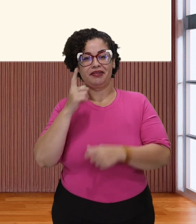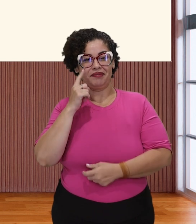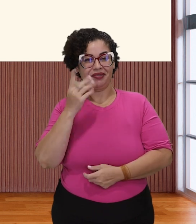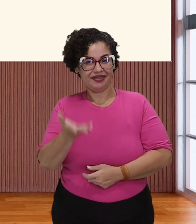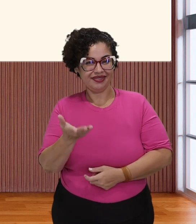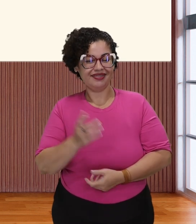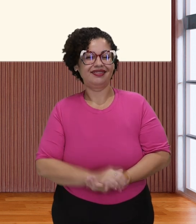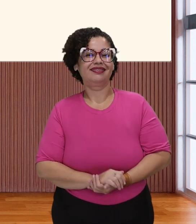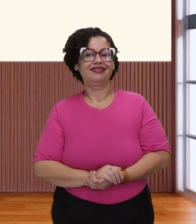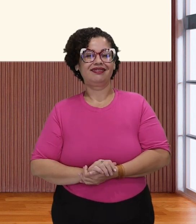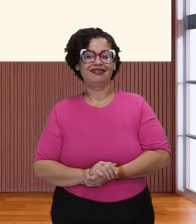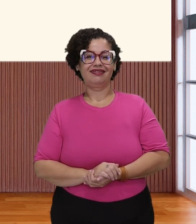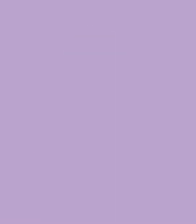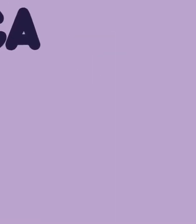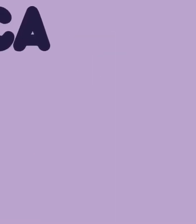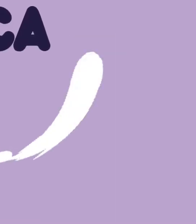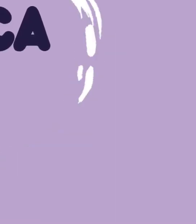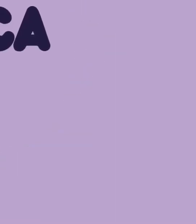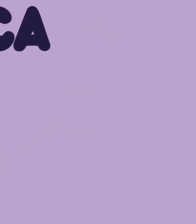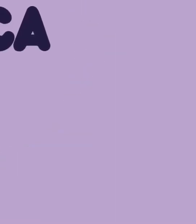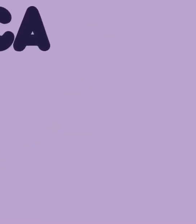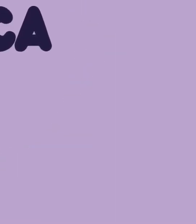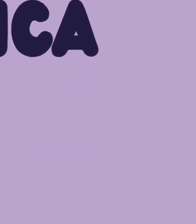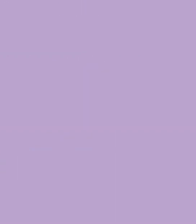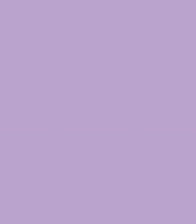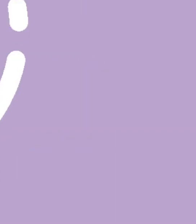Vamos assistir? Vamos lá!